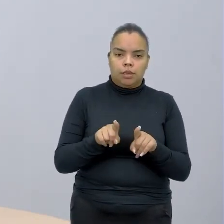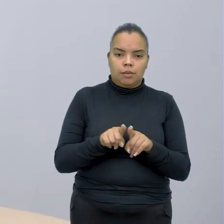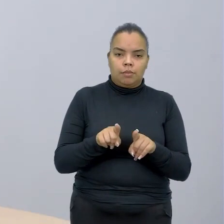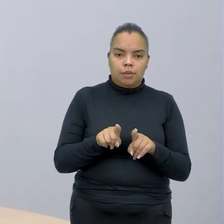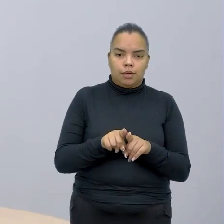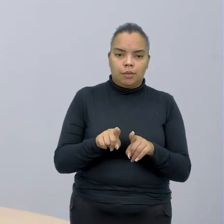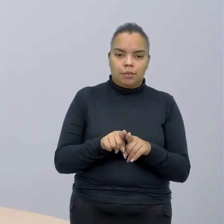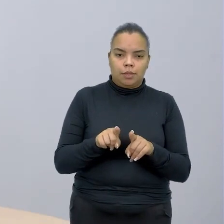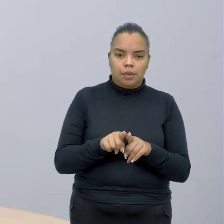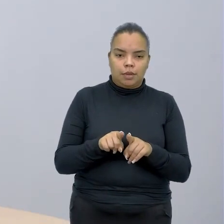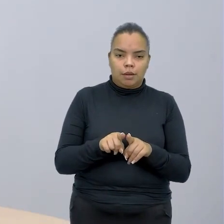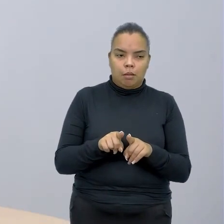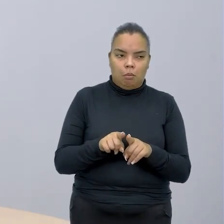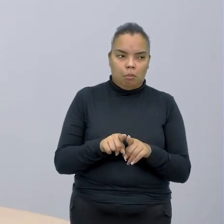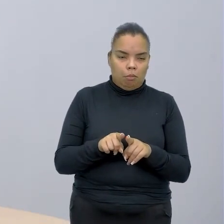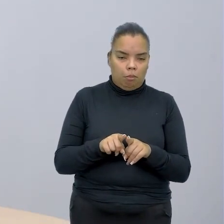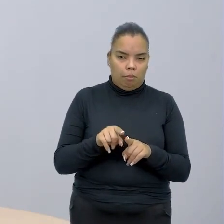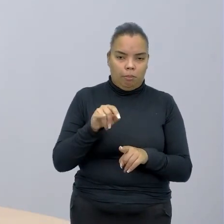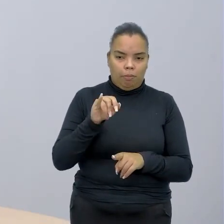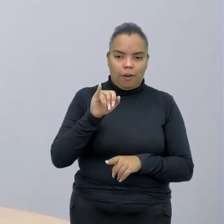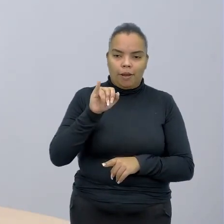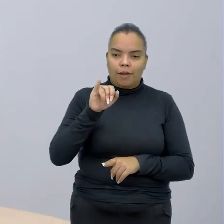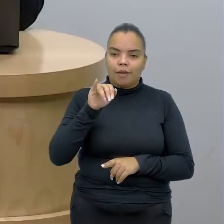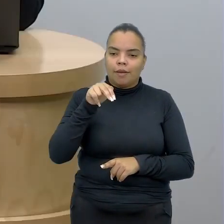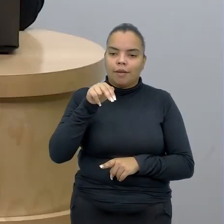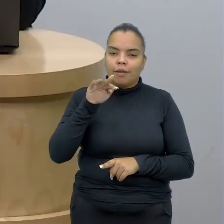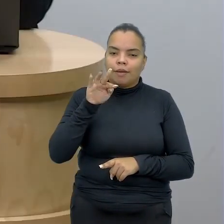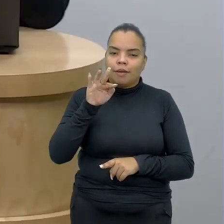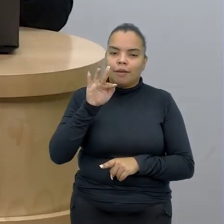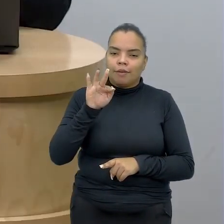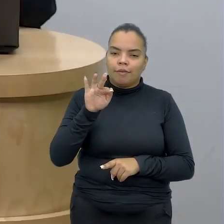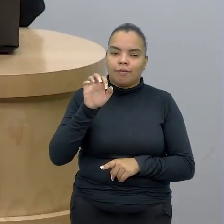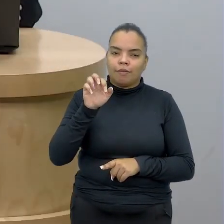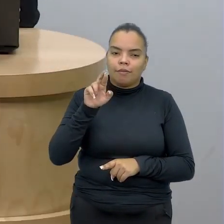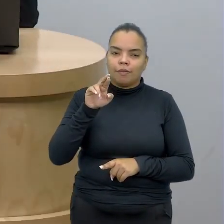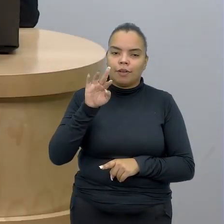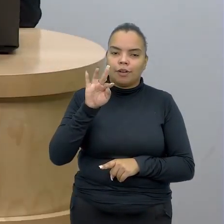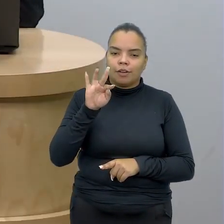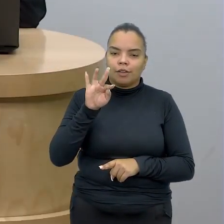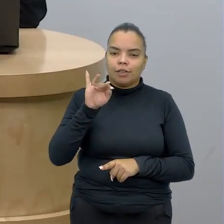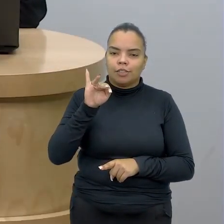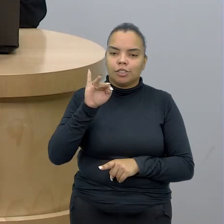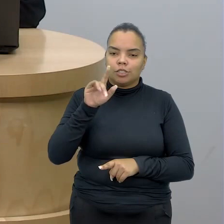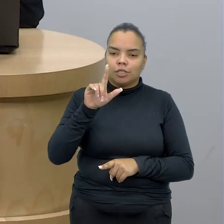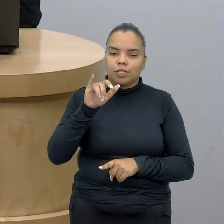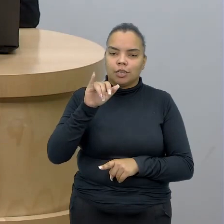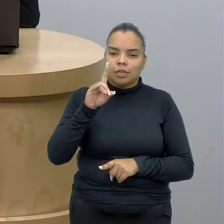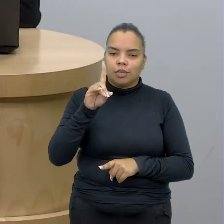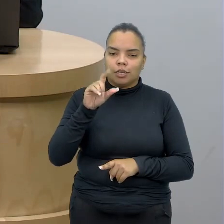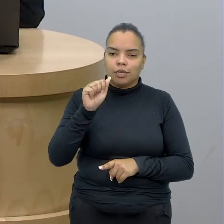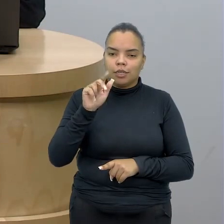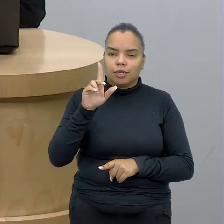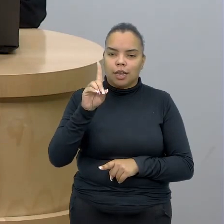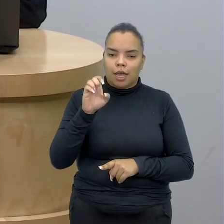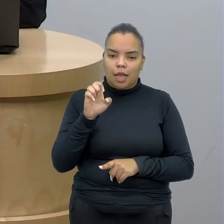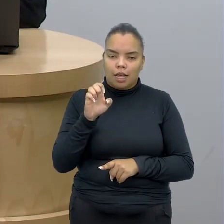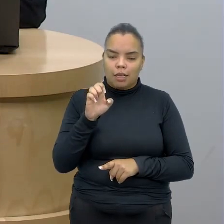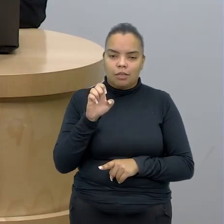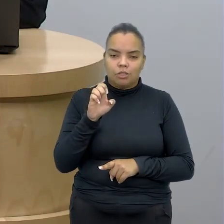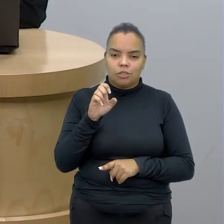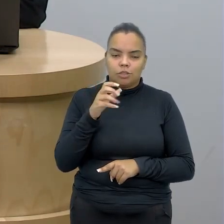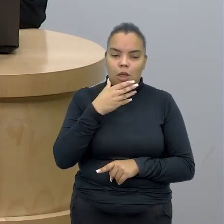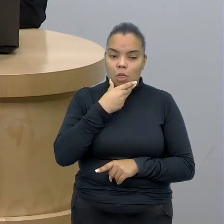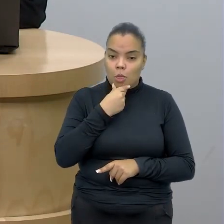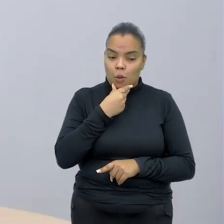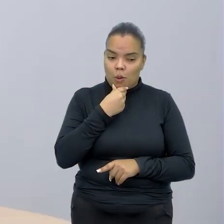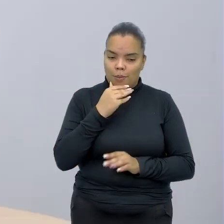infertilidade masculina? Não, desconhecia essas informações, Terezinha. Aí foi um golpe muito sério na indústria.